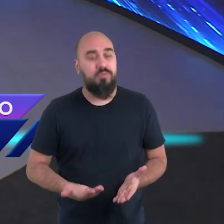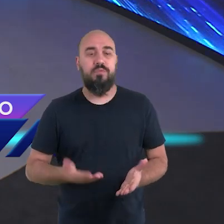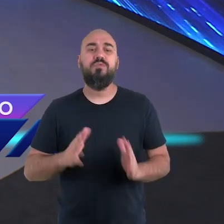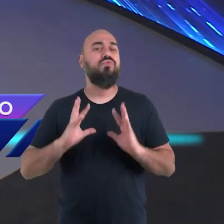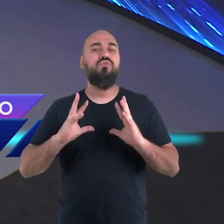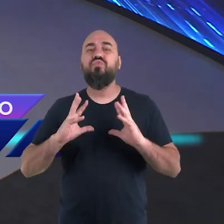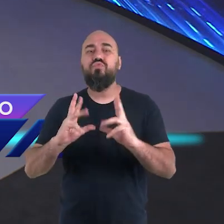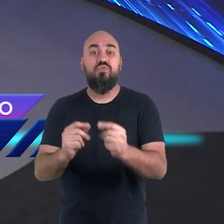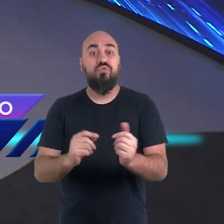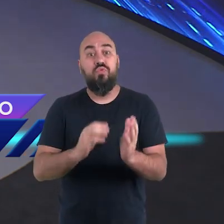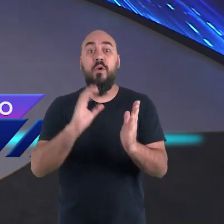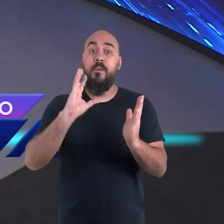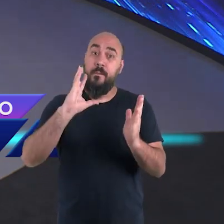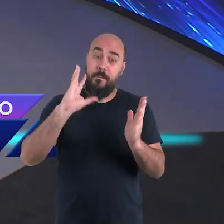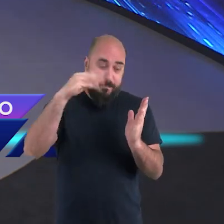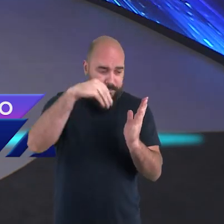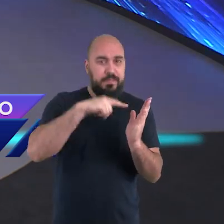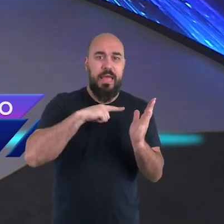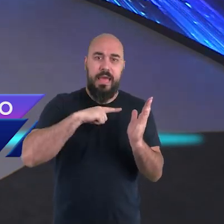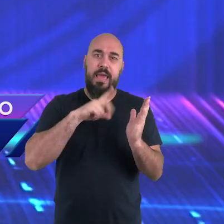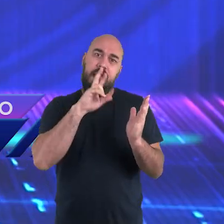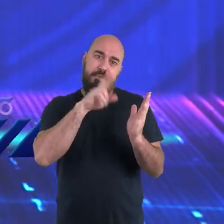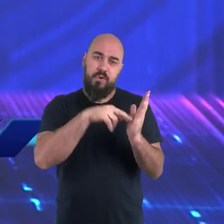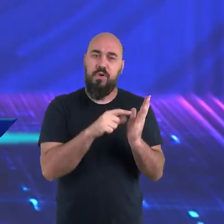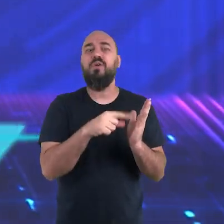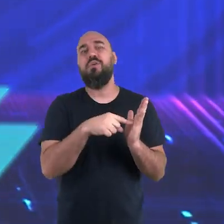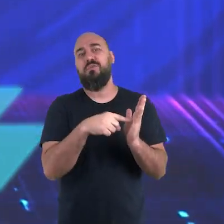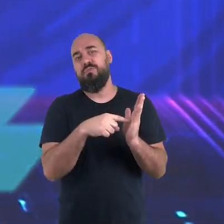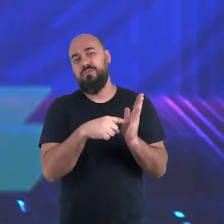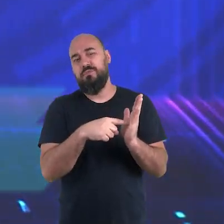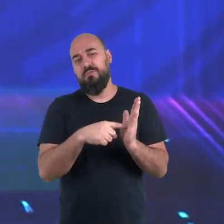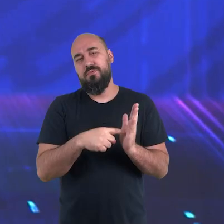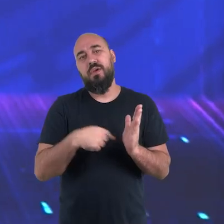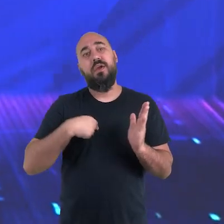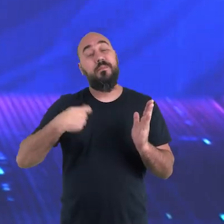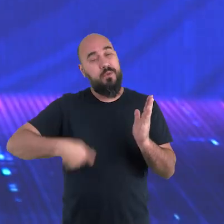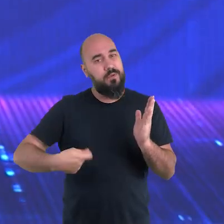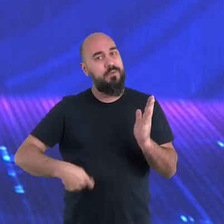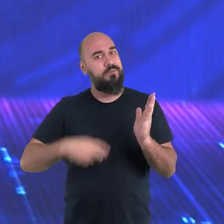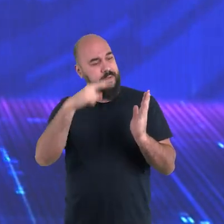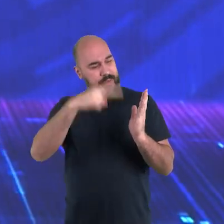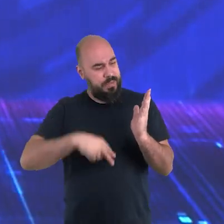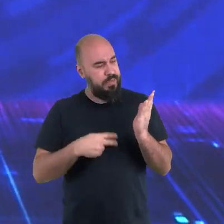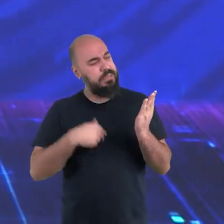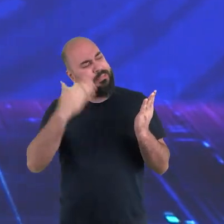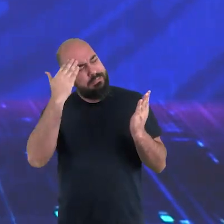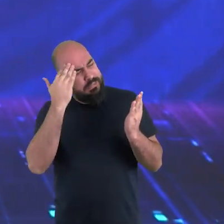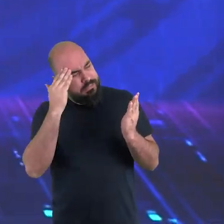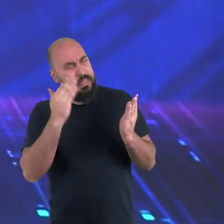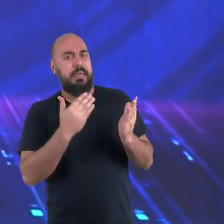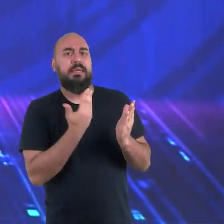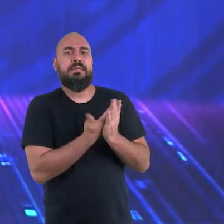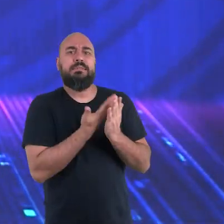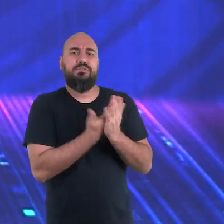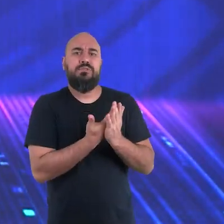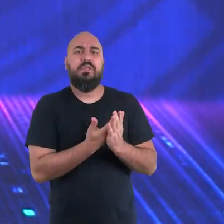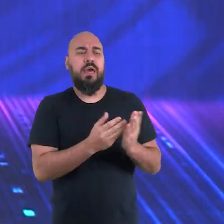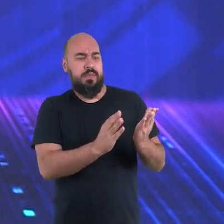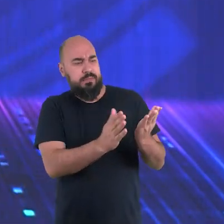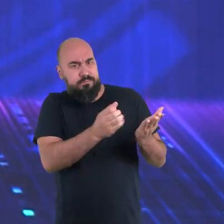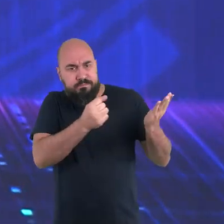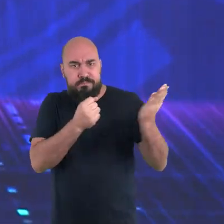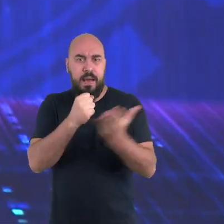na palavra. É imprescindível estudarmos a Bíblia, lermos a Bíblia e nos basearmos na Bíblia. Quando